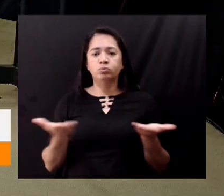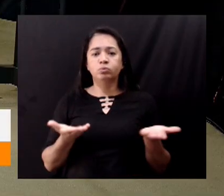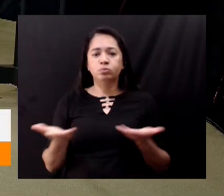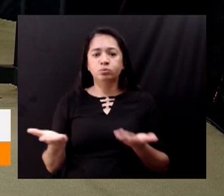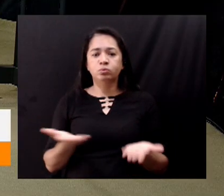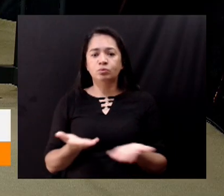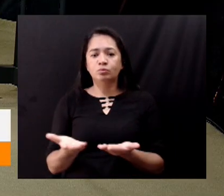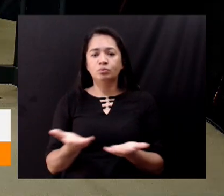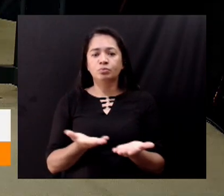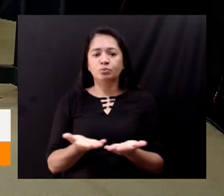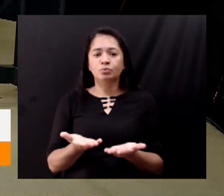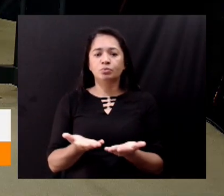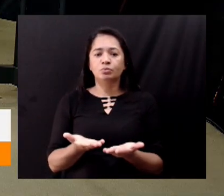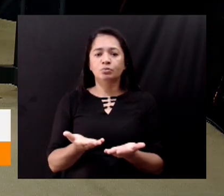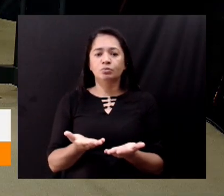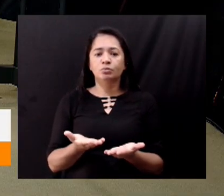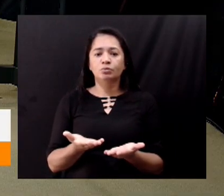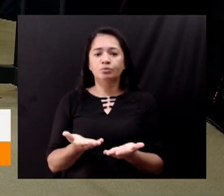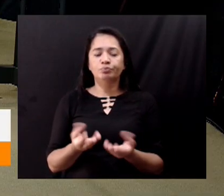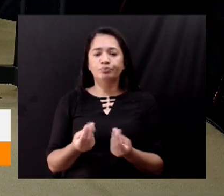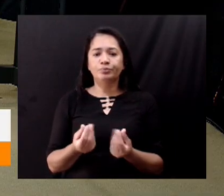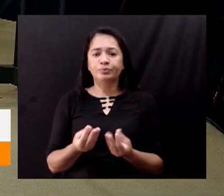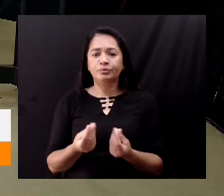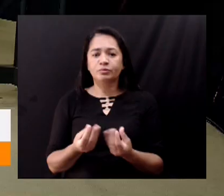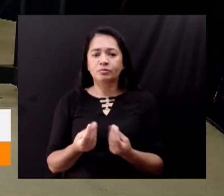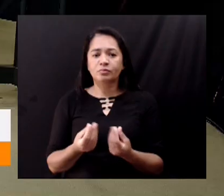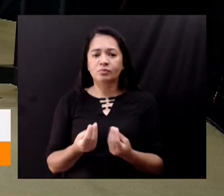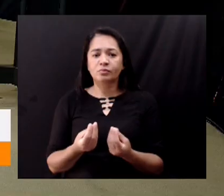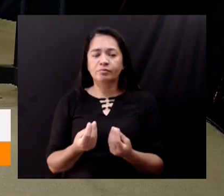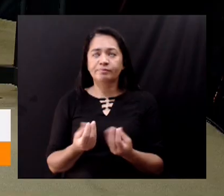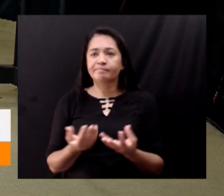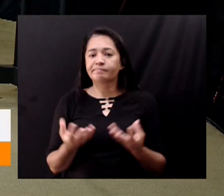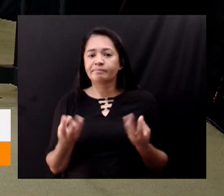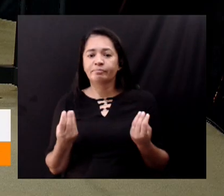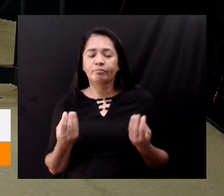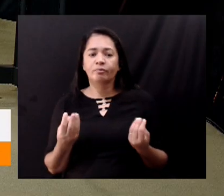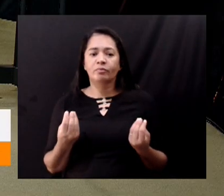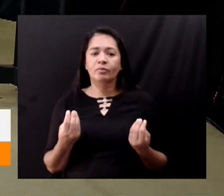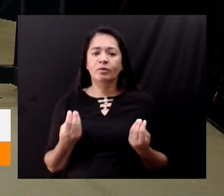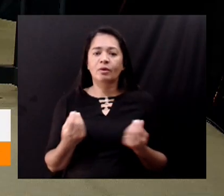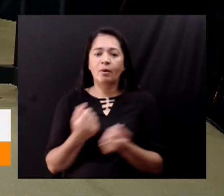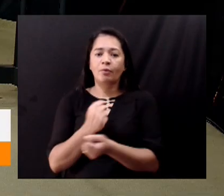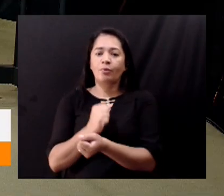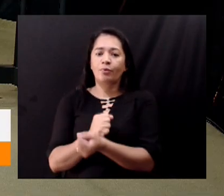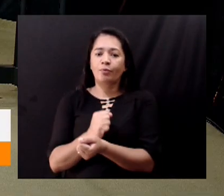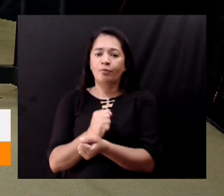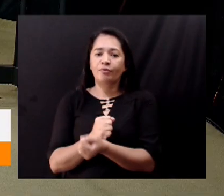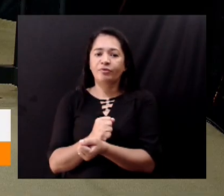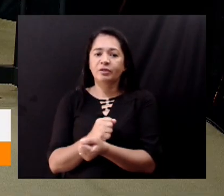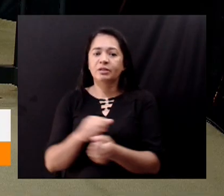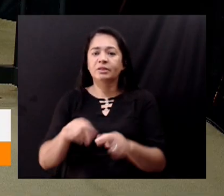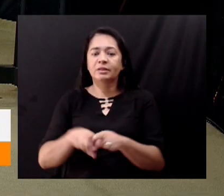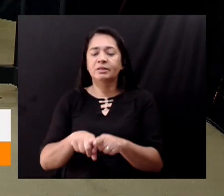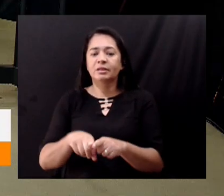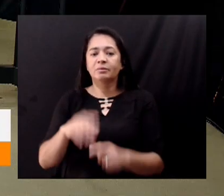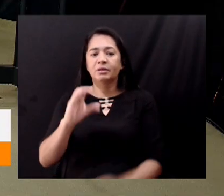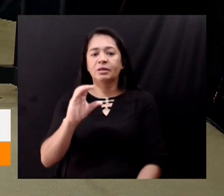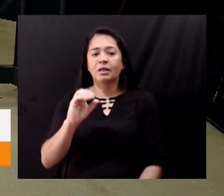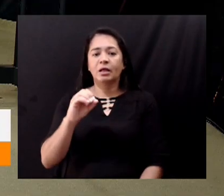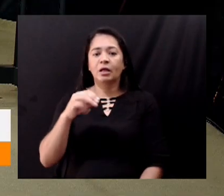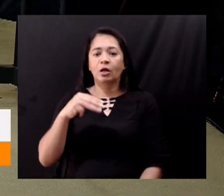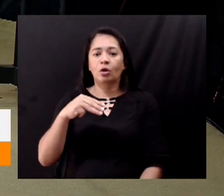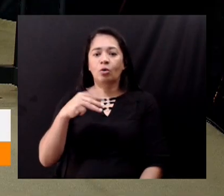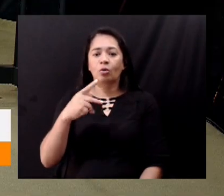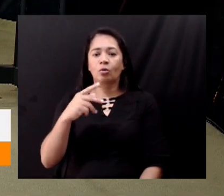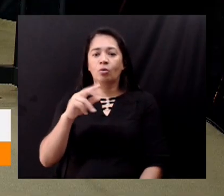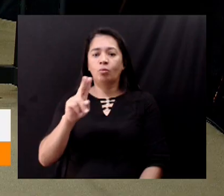esse tratamento, entre aspas, né, do vício e da compulsão alimentar. Qual que é o primeiro